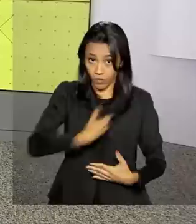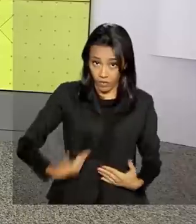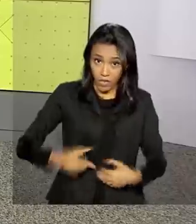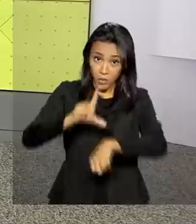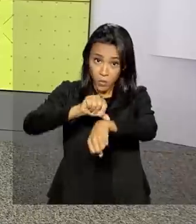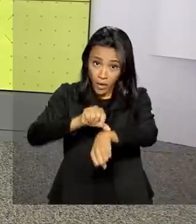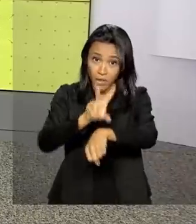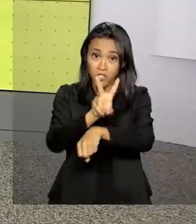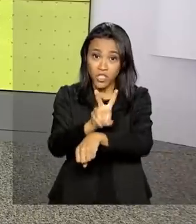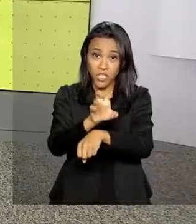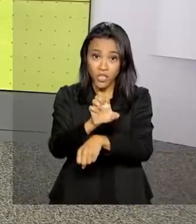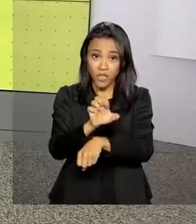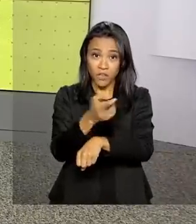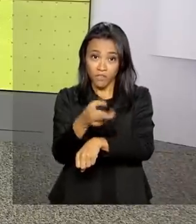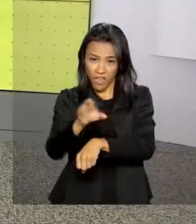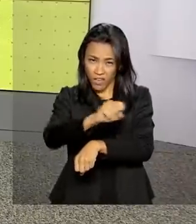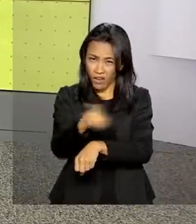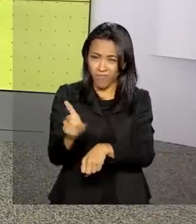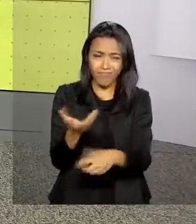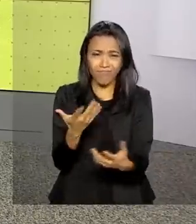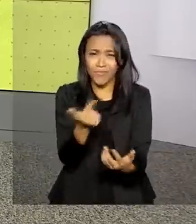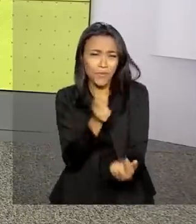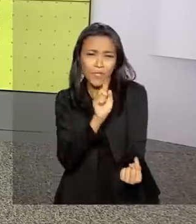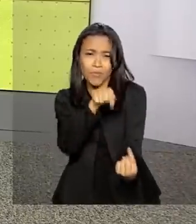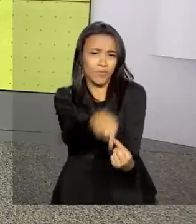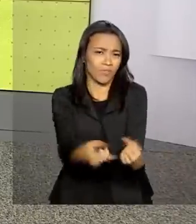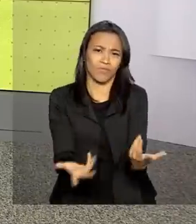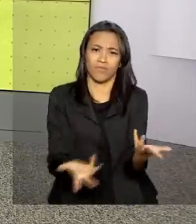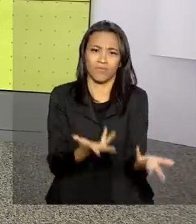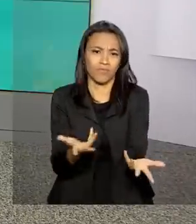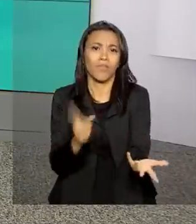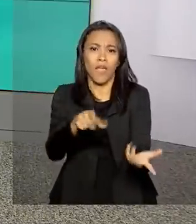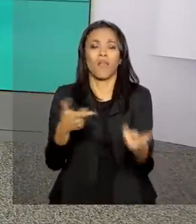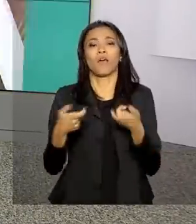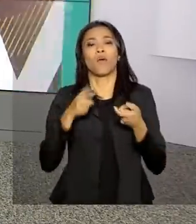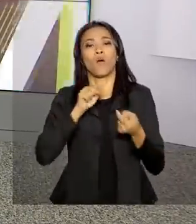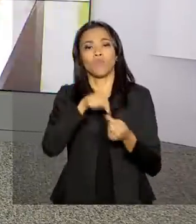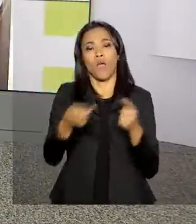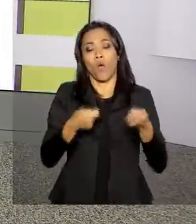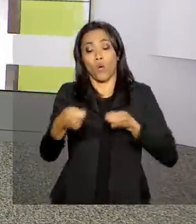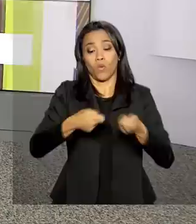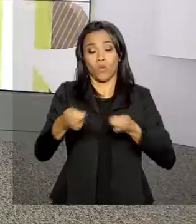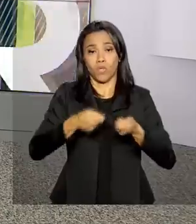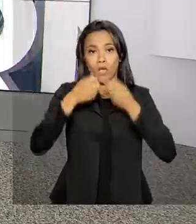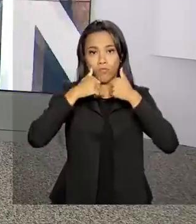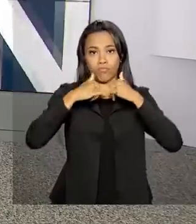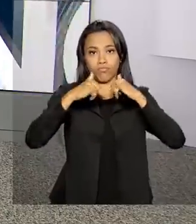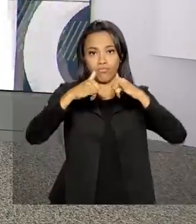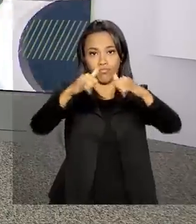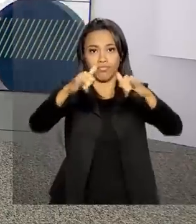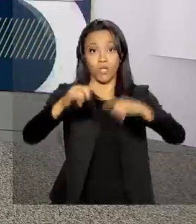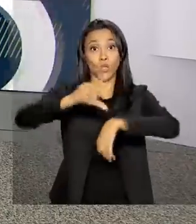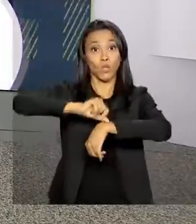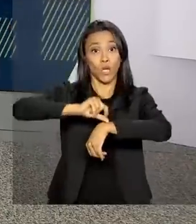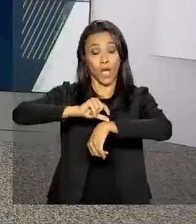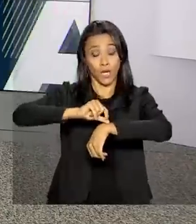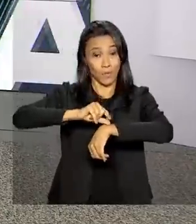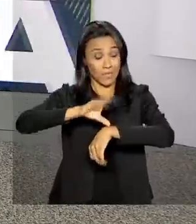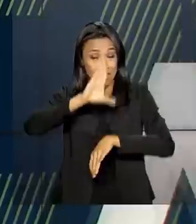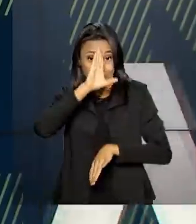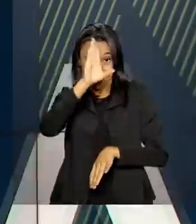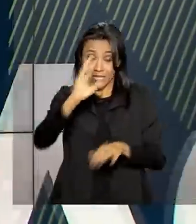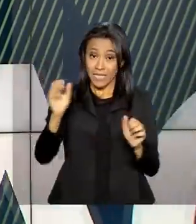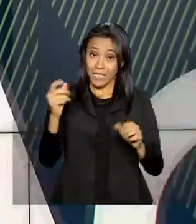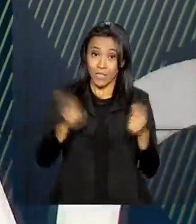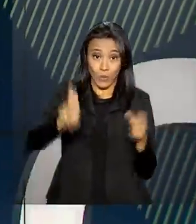horário de verão deixou de cumprir a finalidade que era economizar energia elétrica nos horários de pico